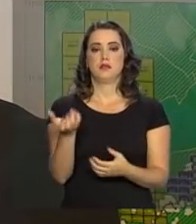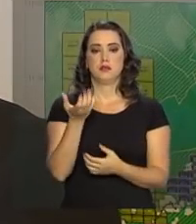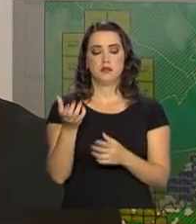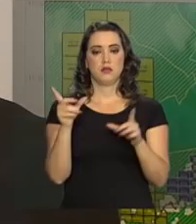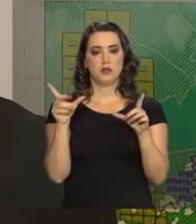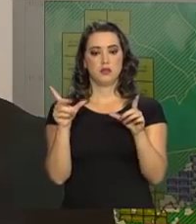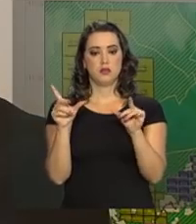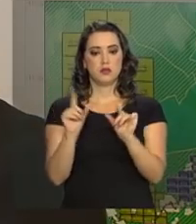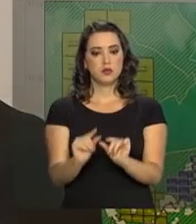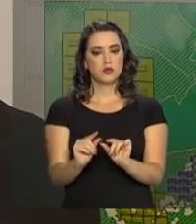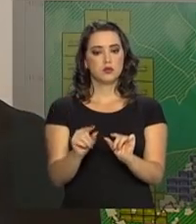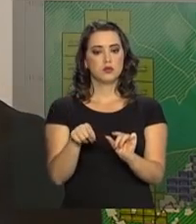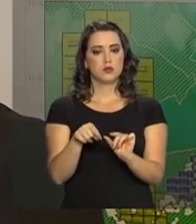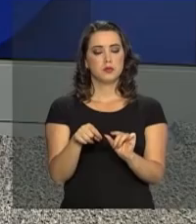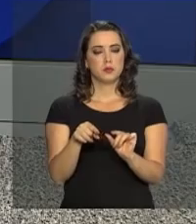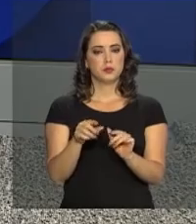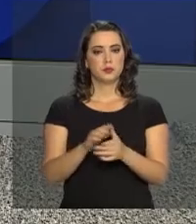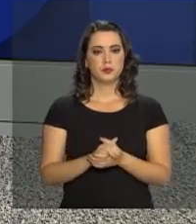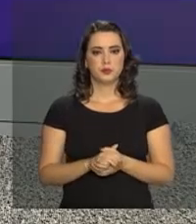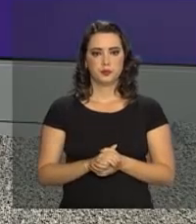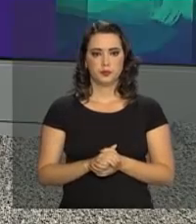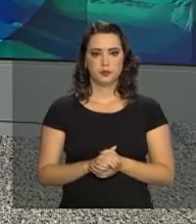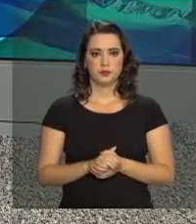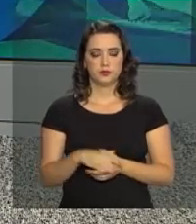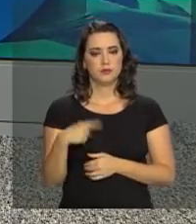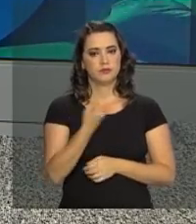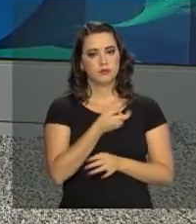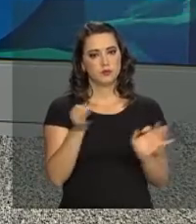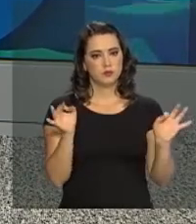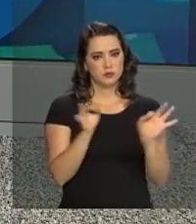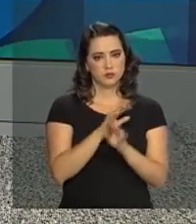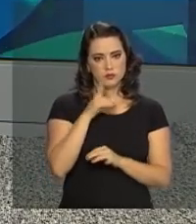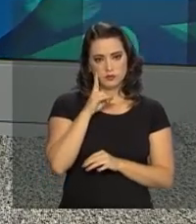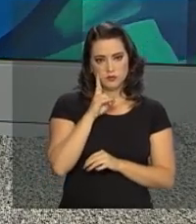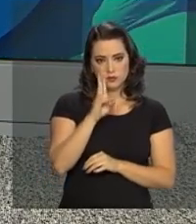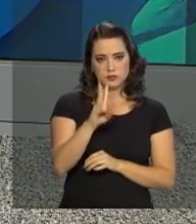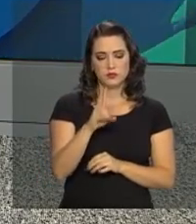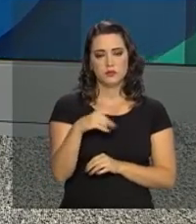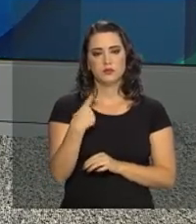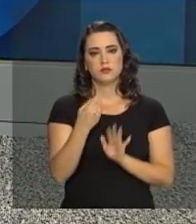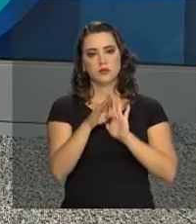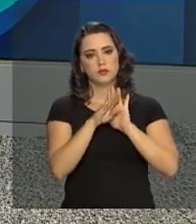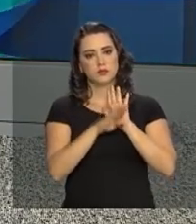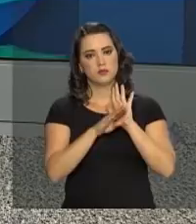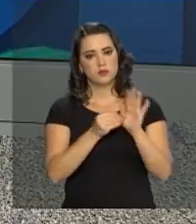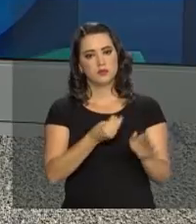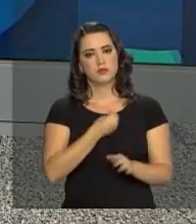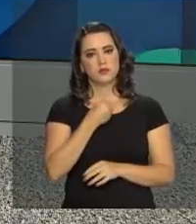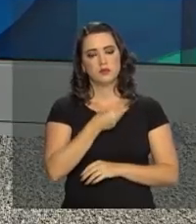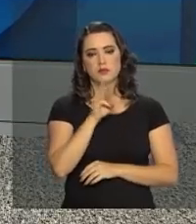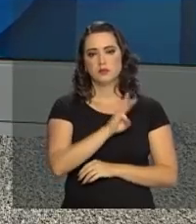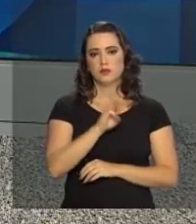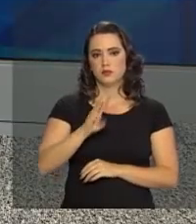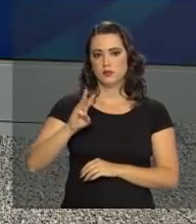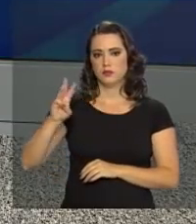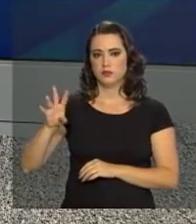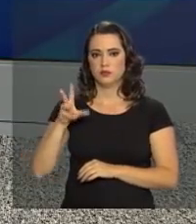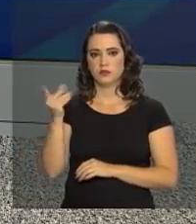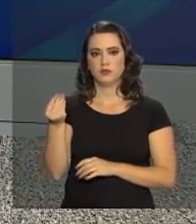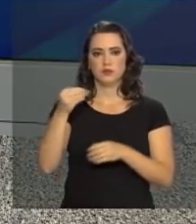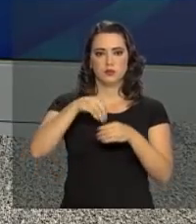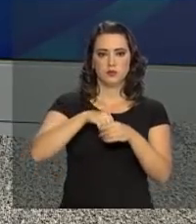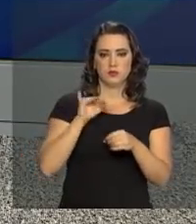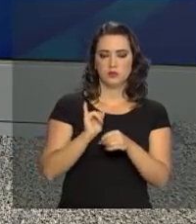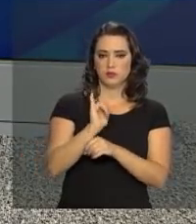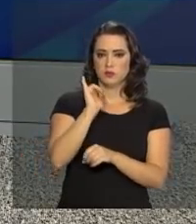redução da emissão de carbono. Nós ficamos por aqui. Você acompanha a nossa programação ao vivo pelo site da